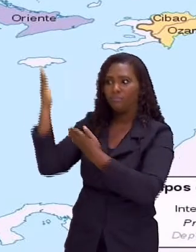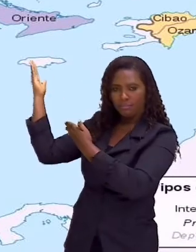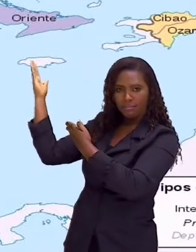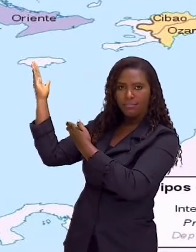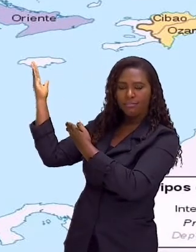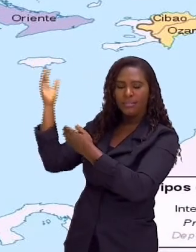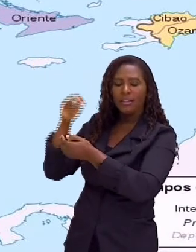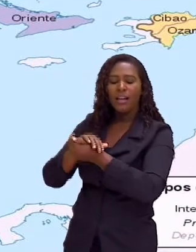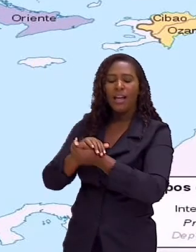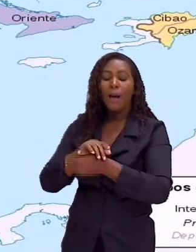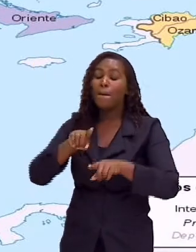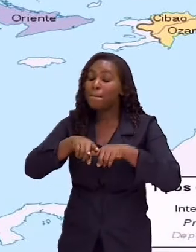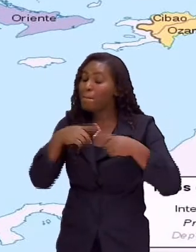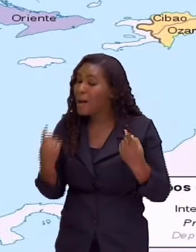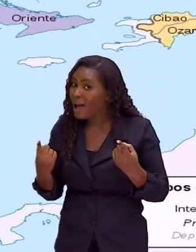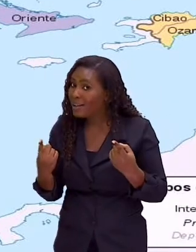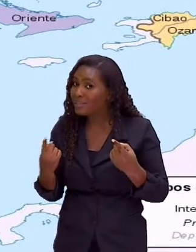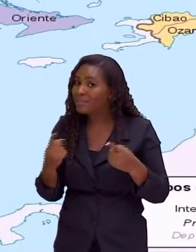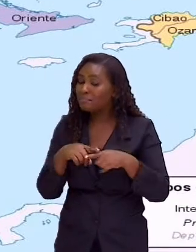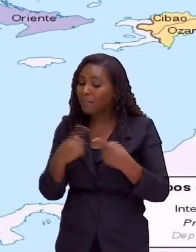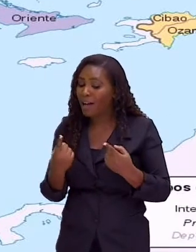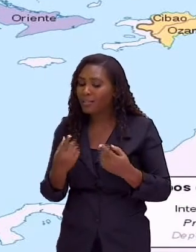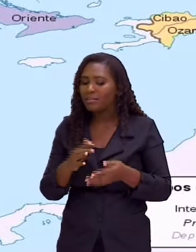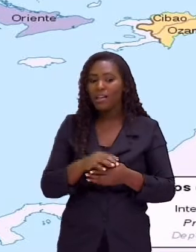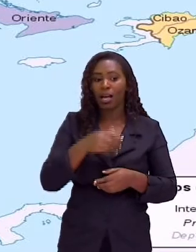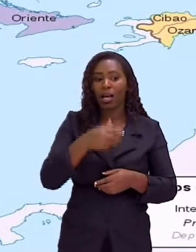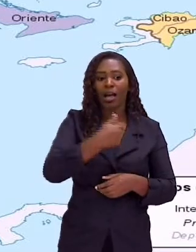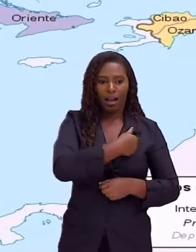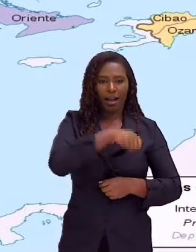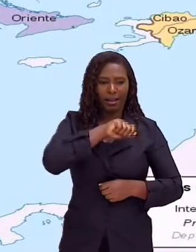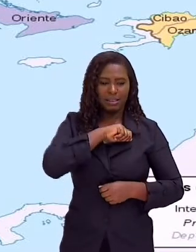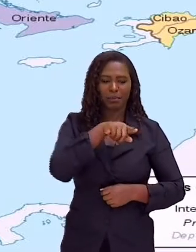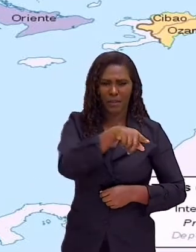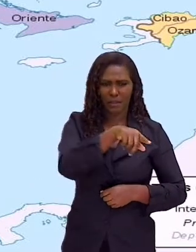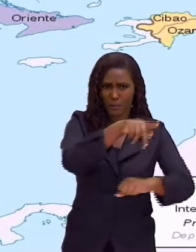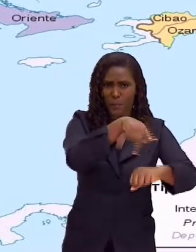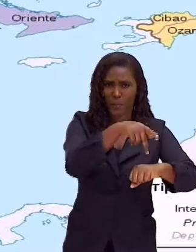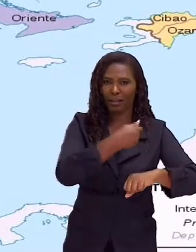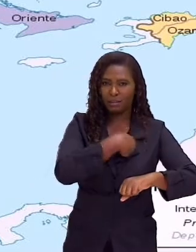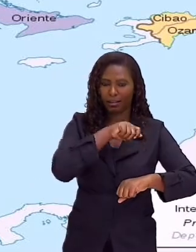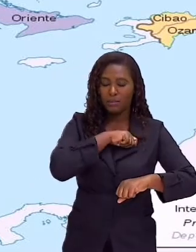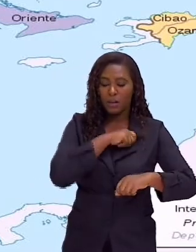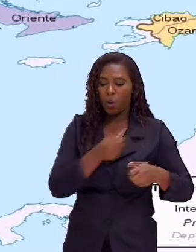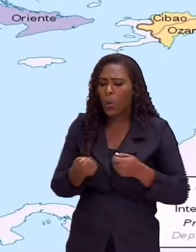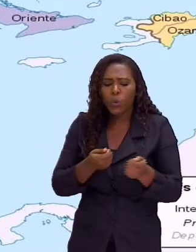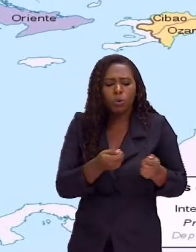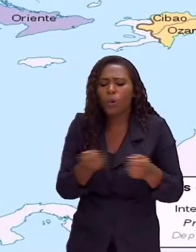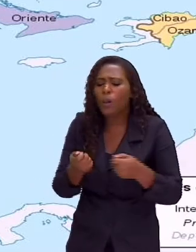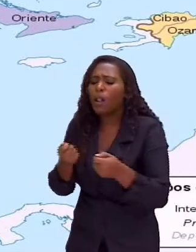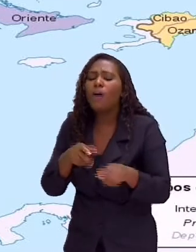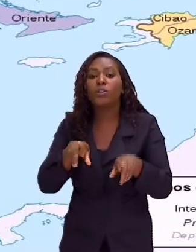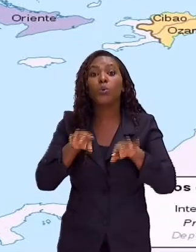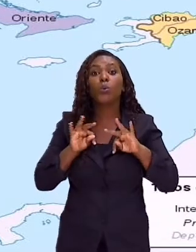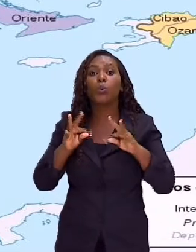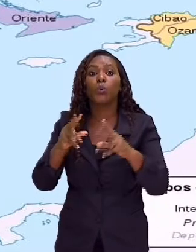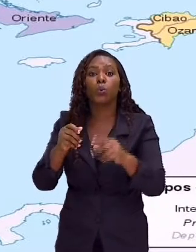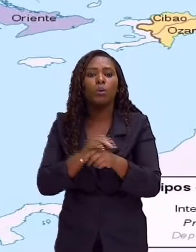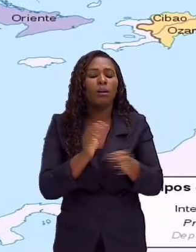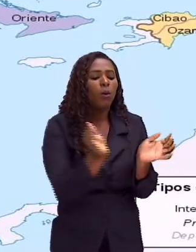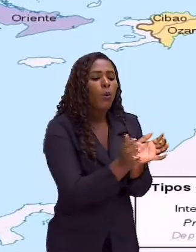A coroa espanhola mantinha esse controle excessivo sobre essa região, né? E por isso que